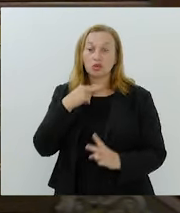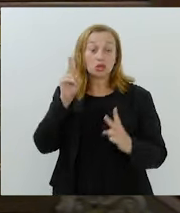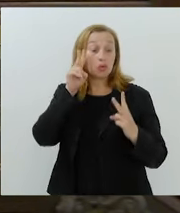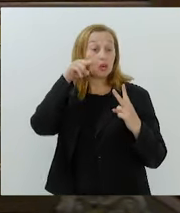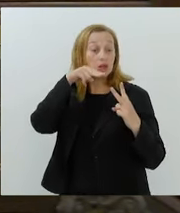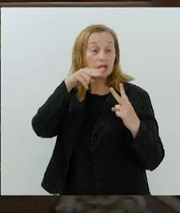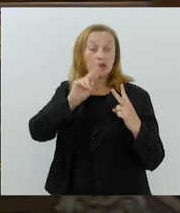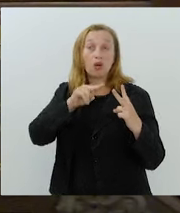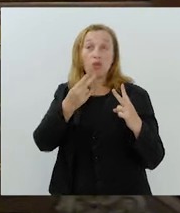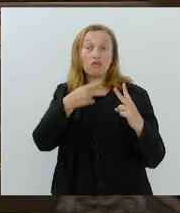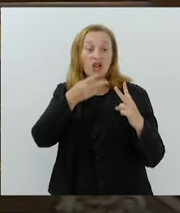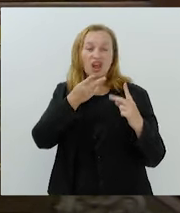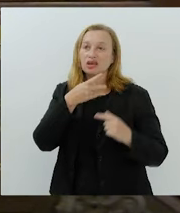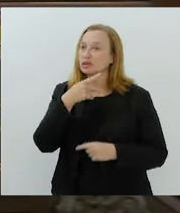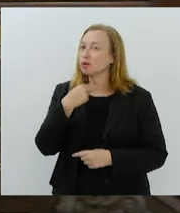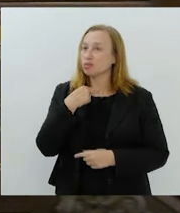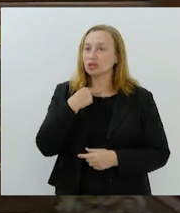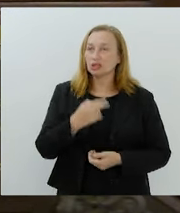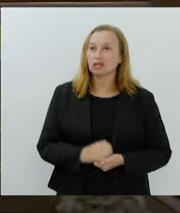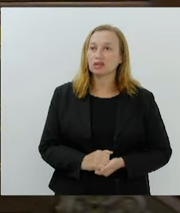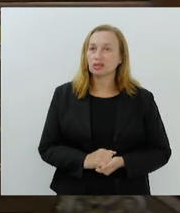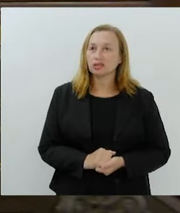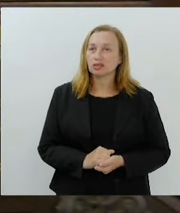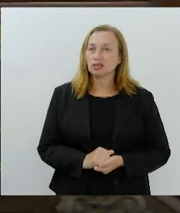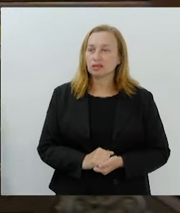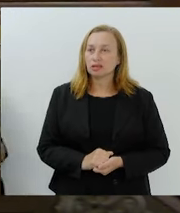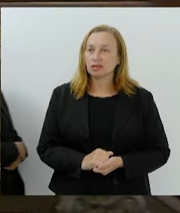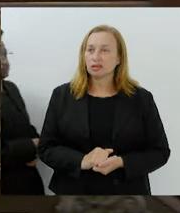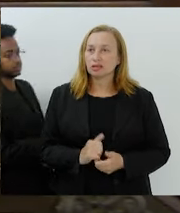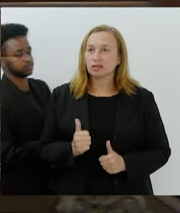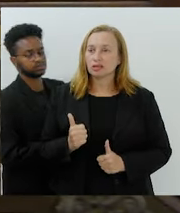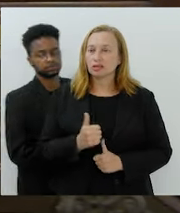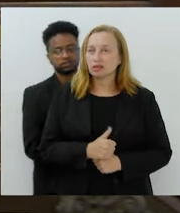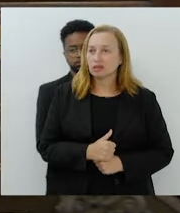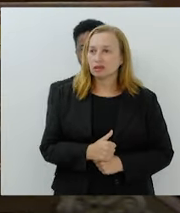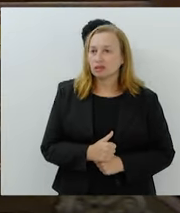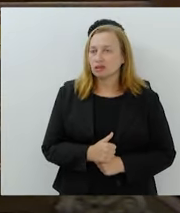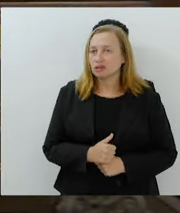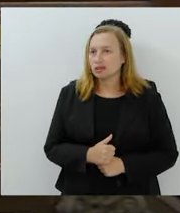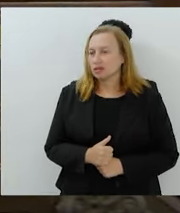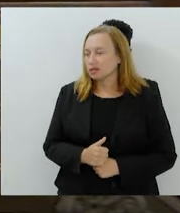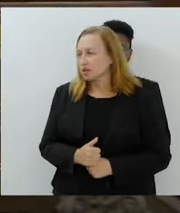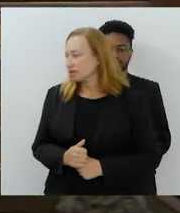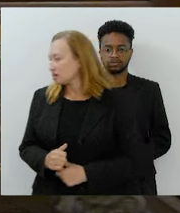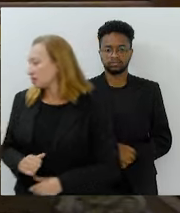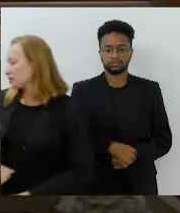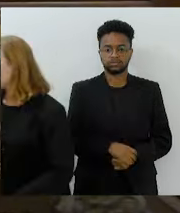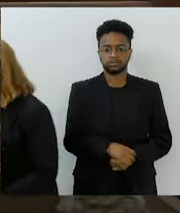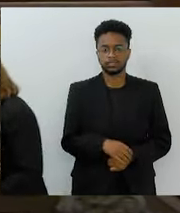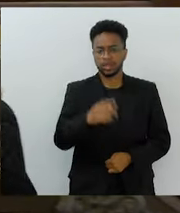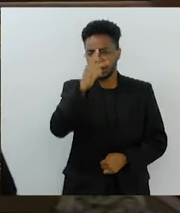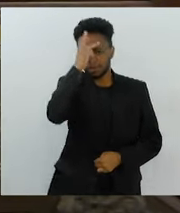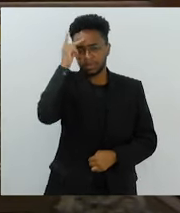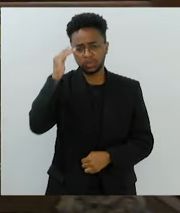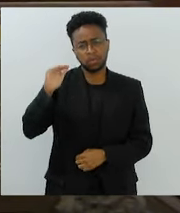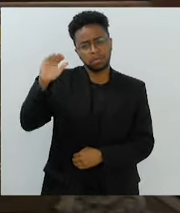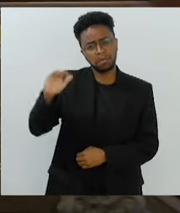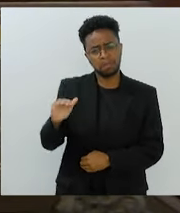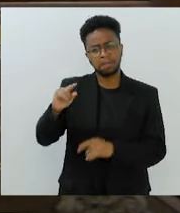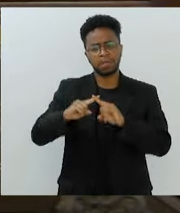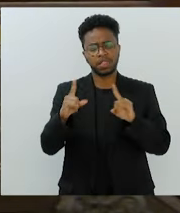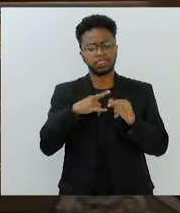falar com o imperador, e Vilmar Berna, que era uma criatura de baixa estatura, mas com uma